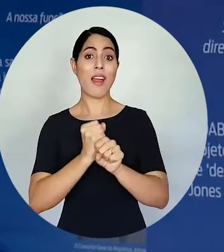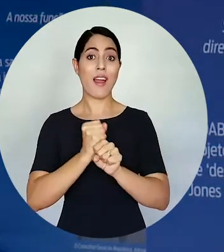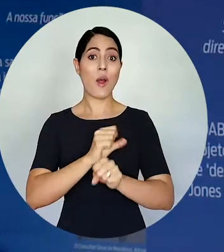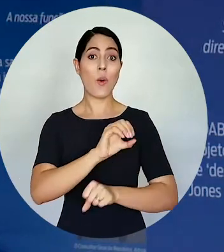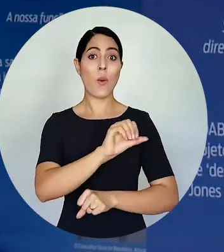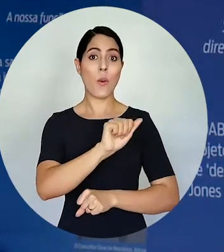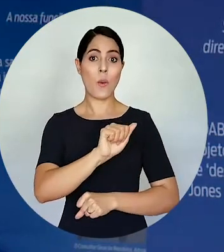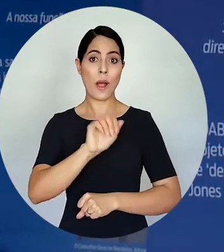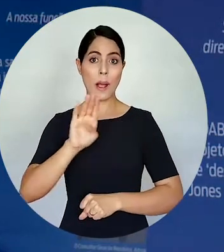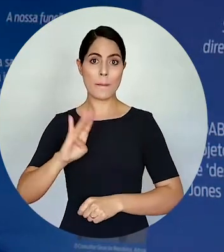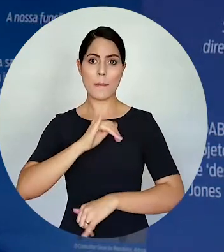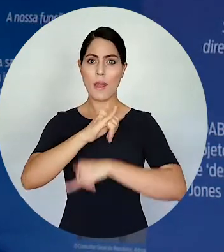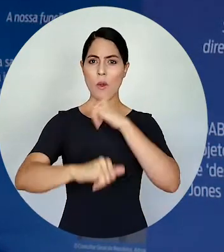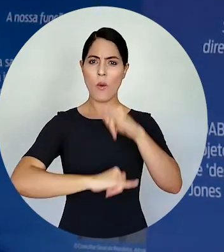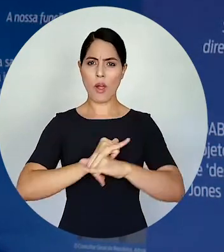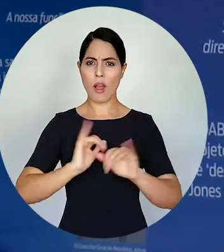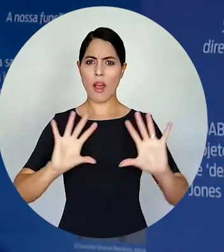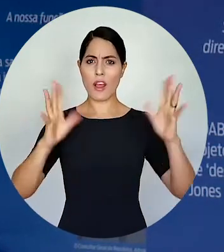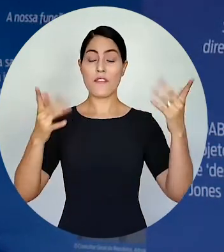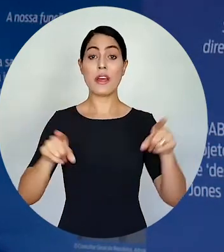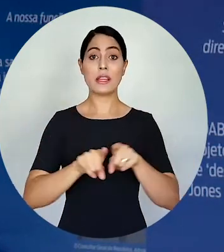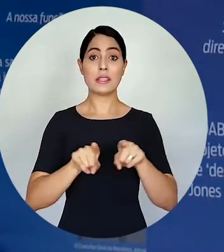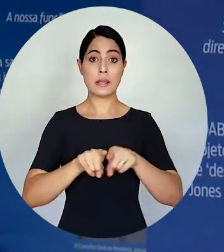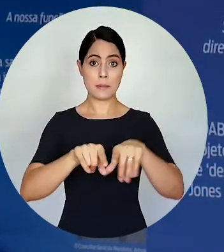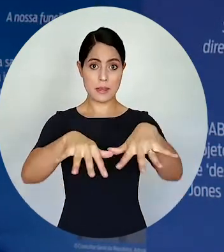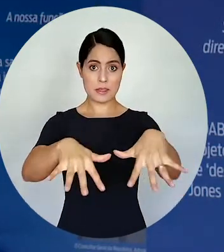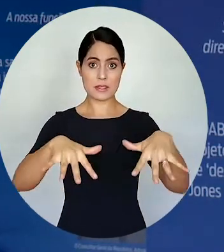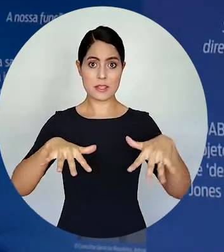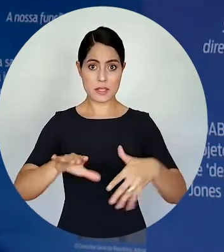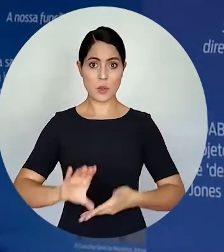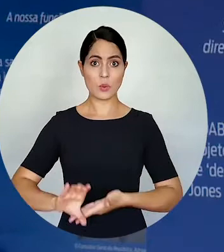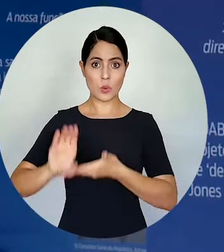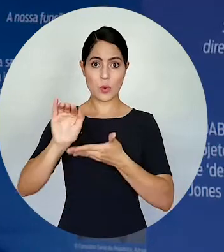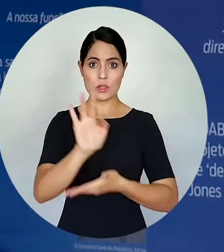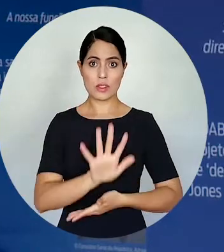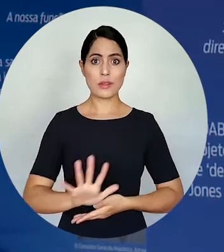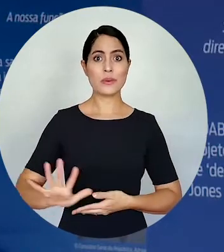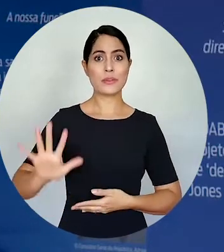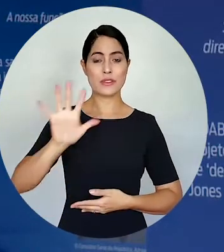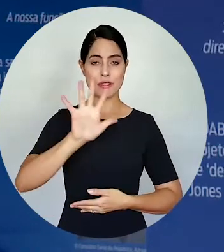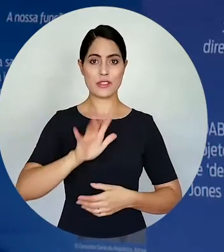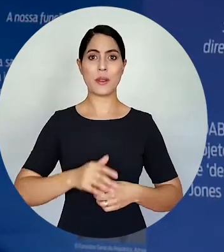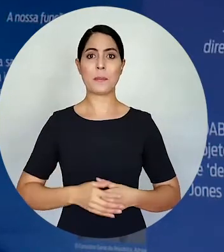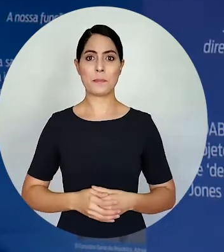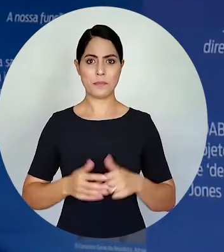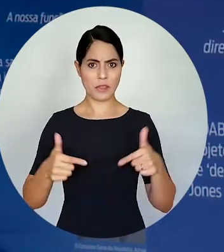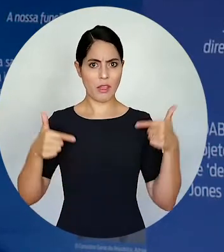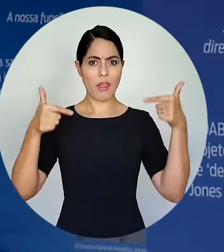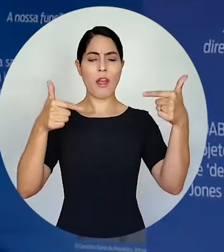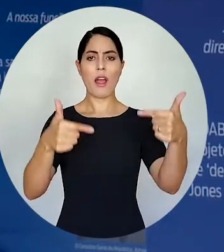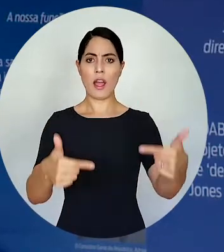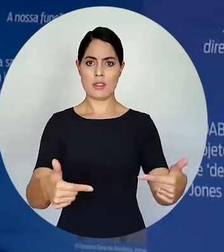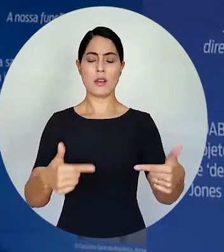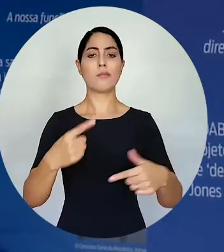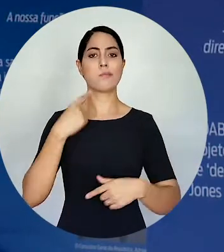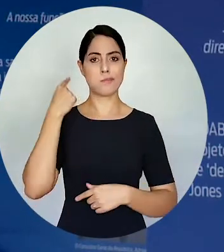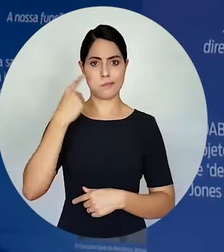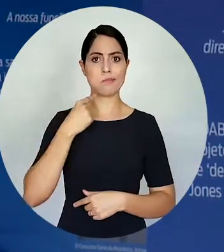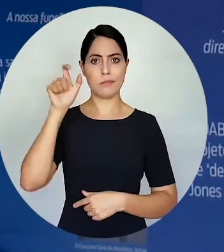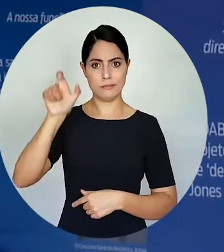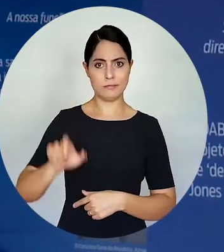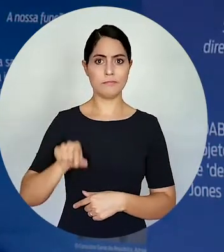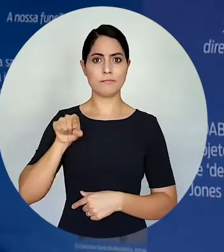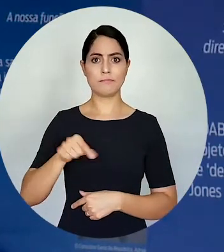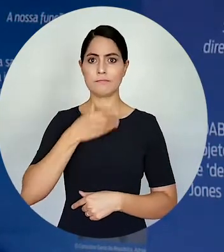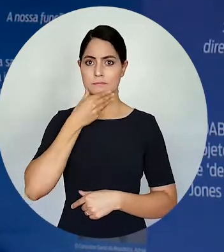virtual extraordinária do Conselho Pleno, além de posicionamentos da Ordem em relação ao advogado que foi obrigado